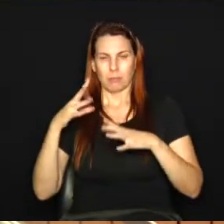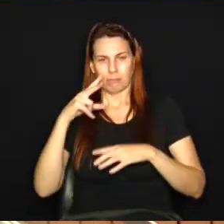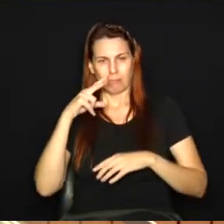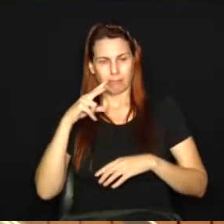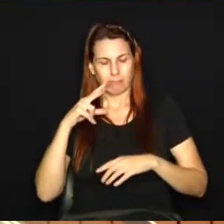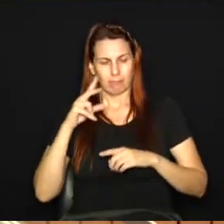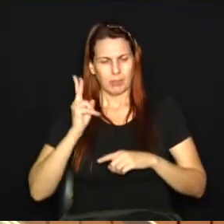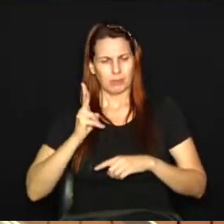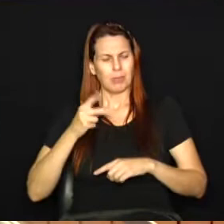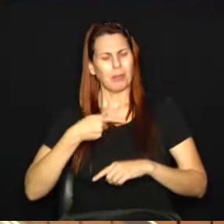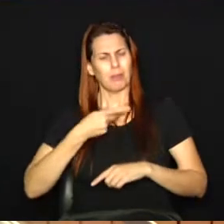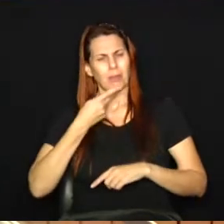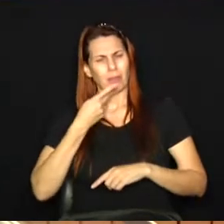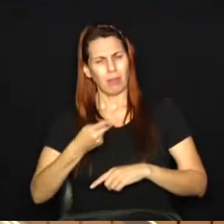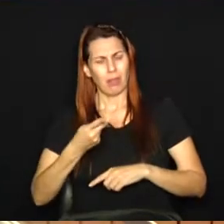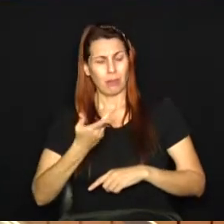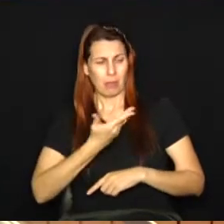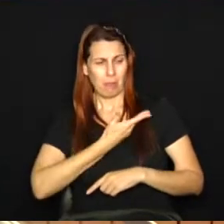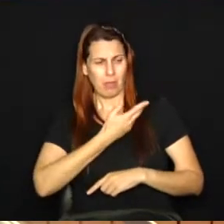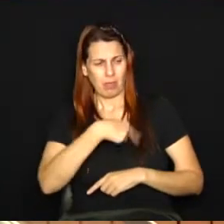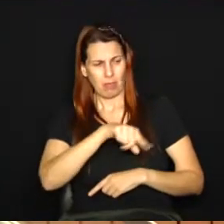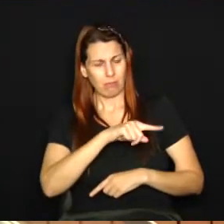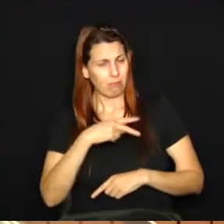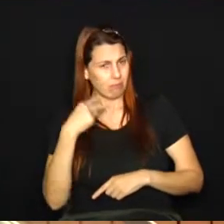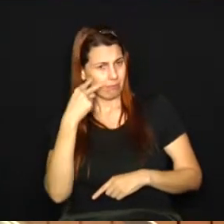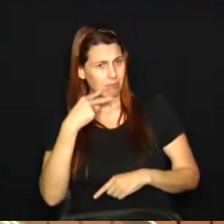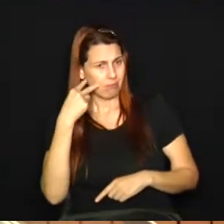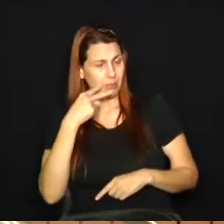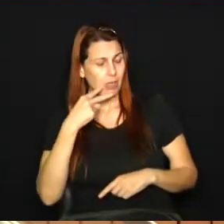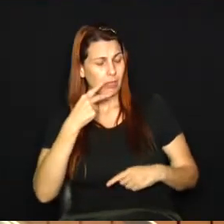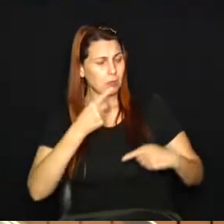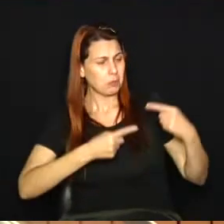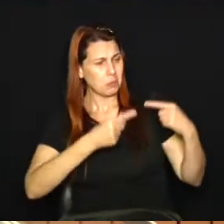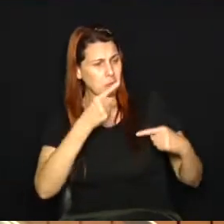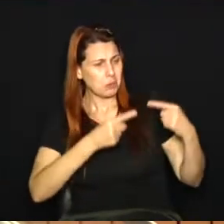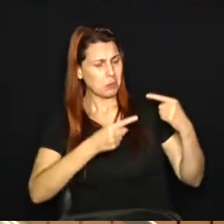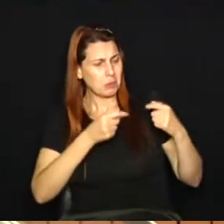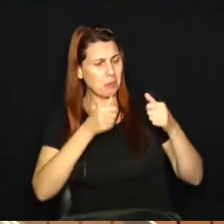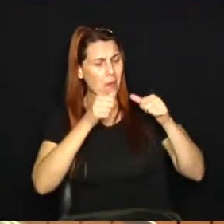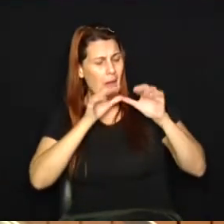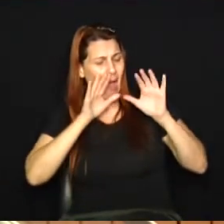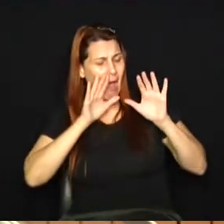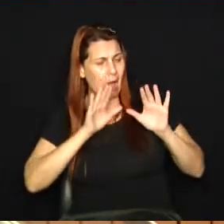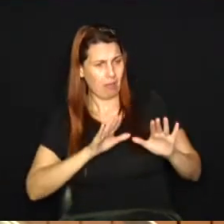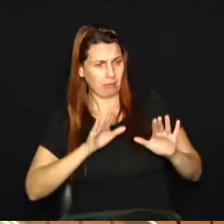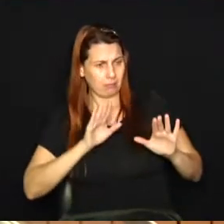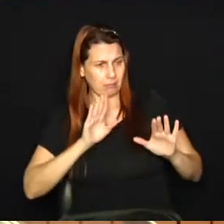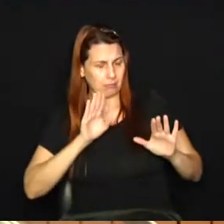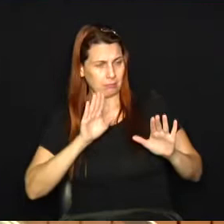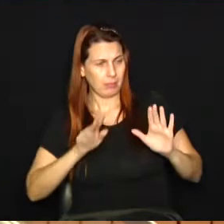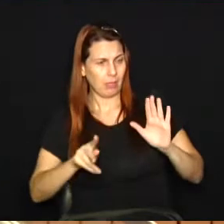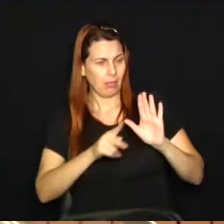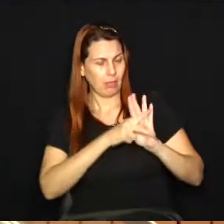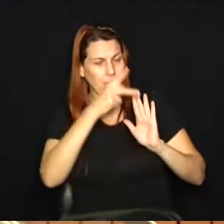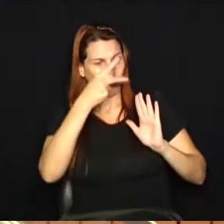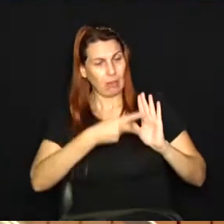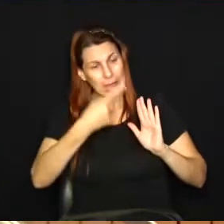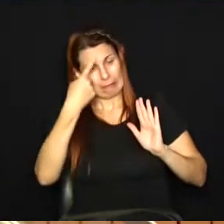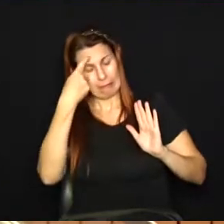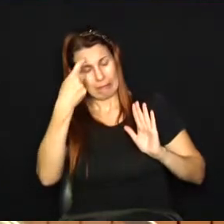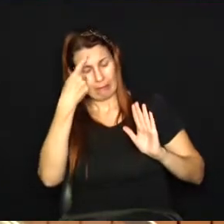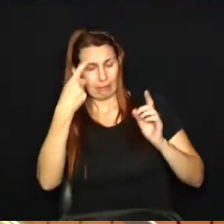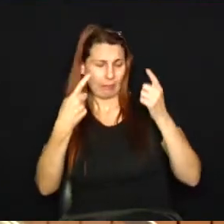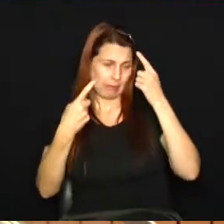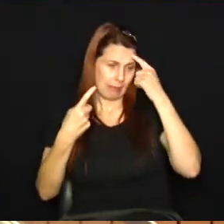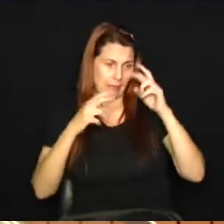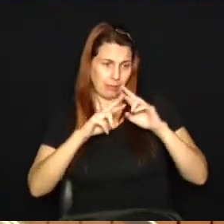prego e falo aos meus pares que os debates eles devem ficar na ótica apenas da divergência de ideias,